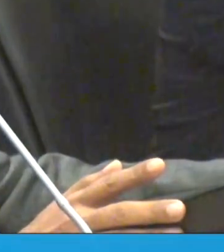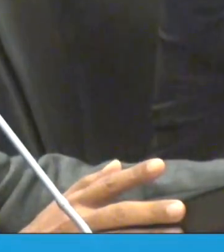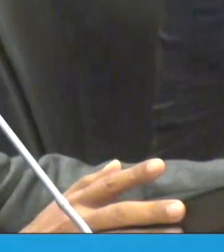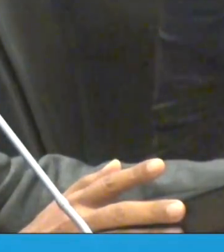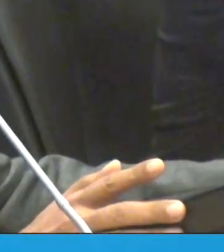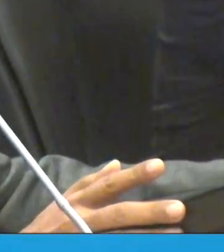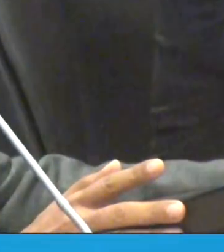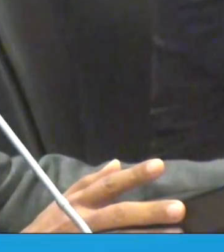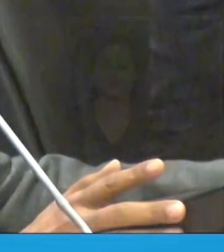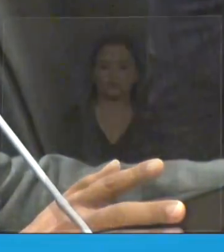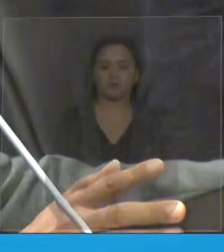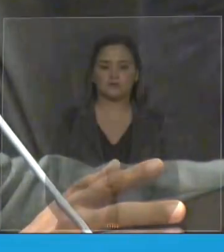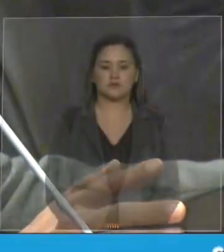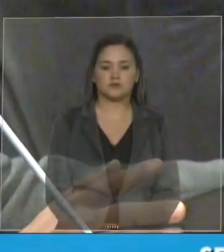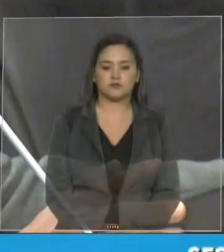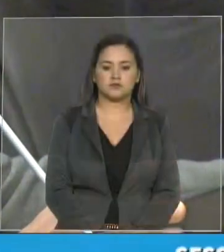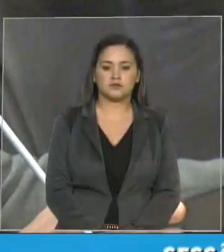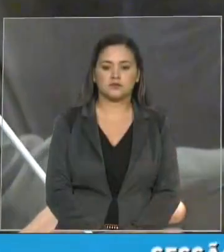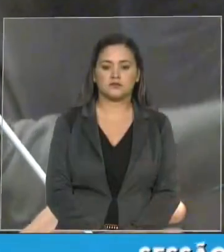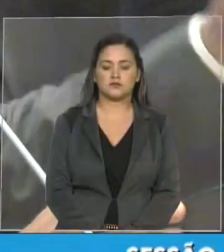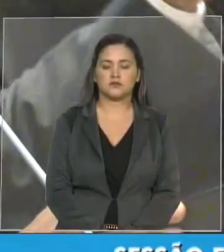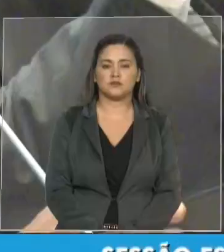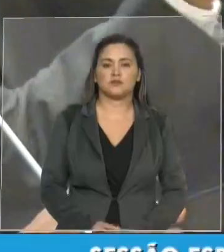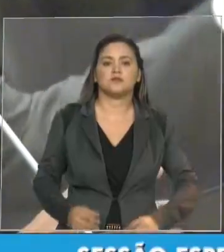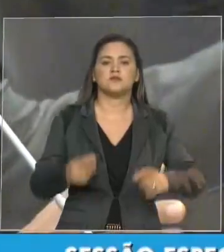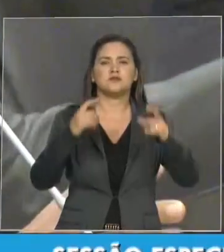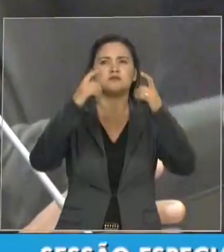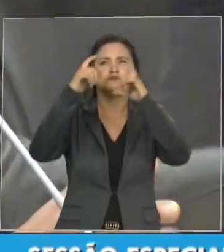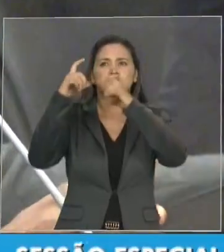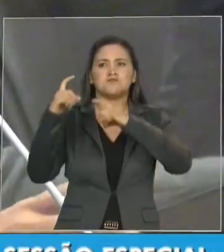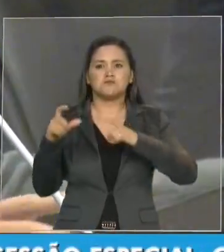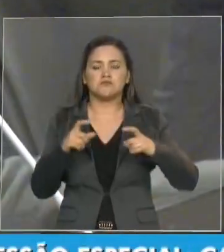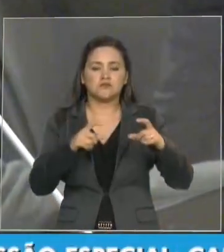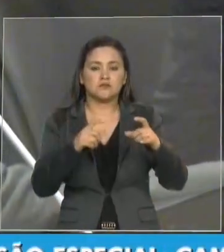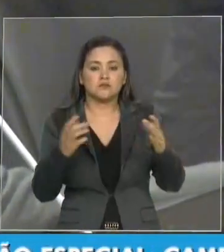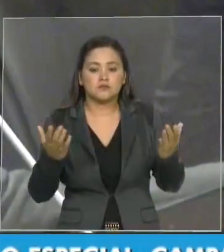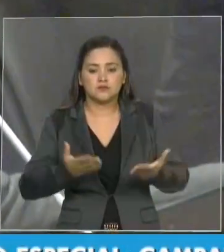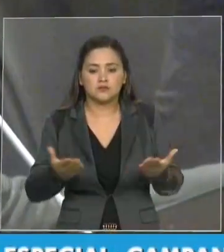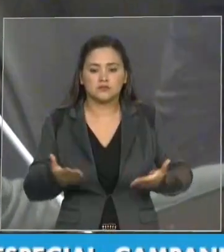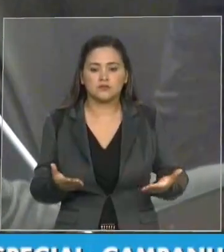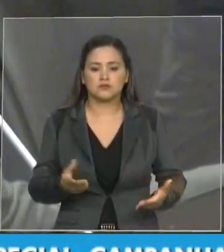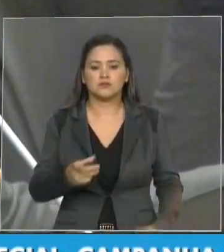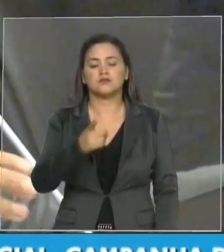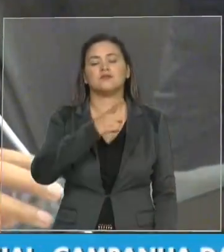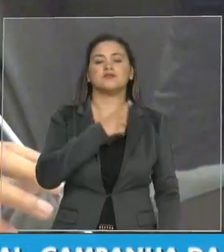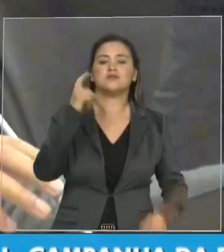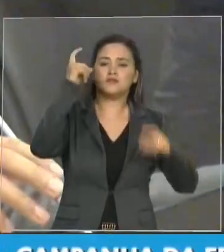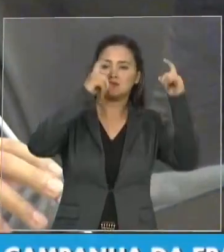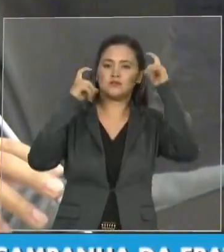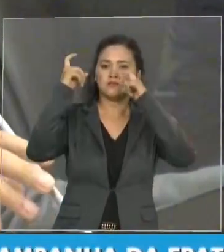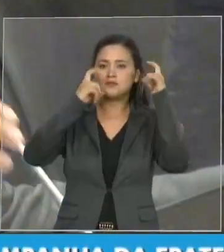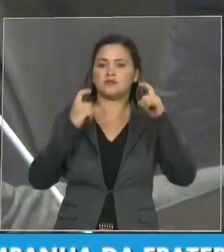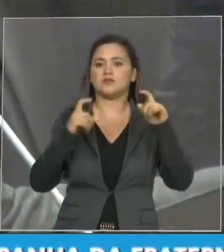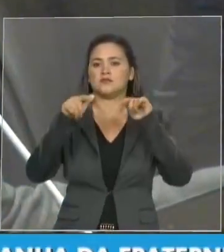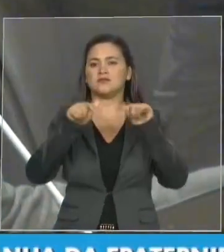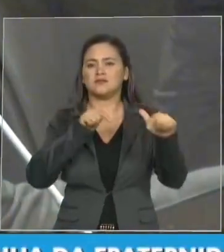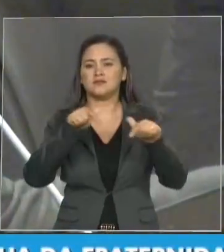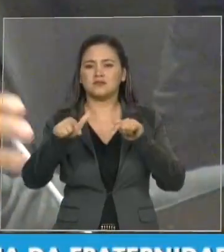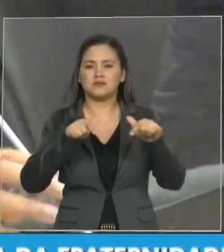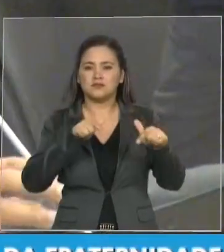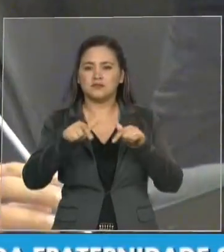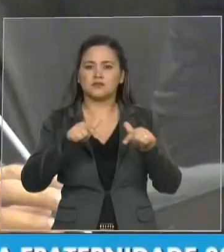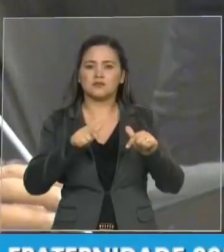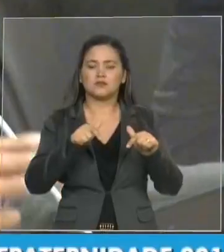Maranhão também, hoje há preocupações com o emprego, há preocupações com a questão educacional,